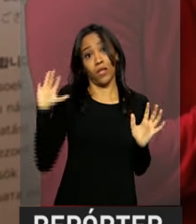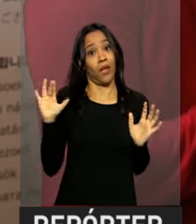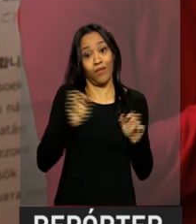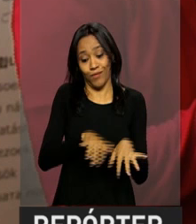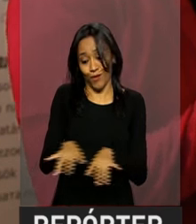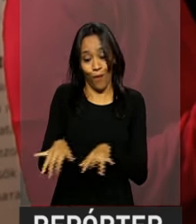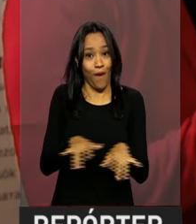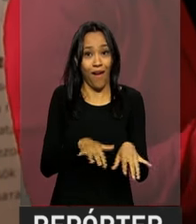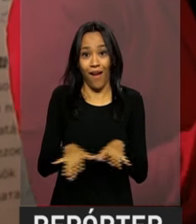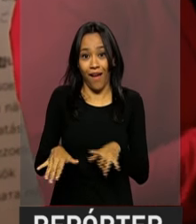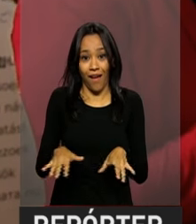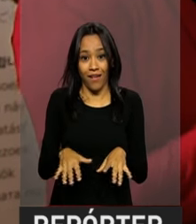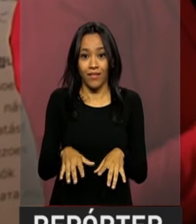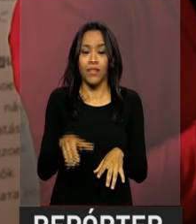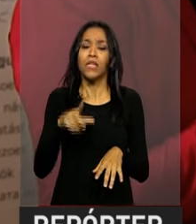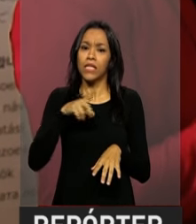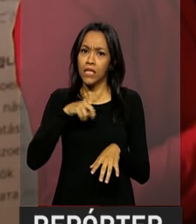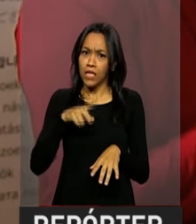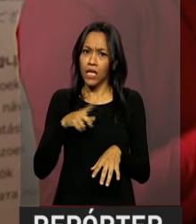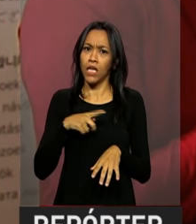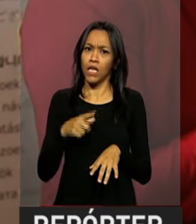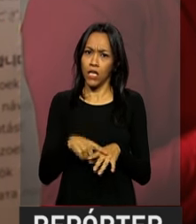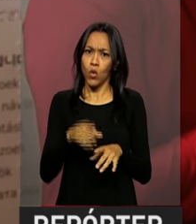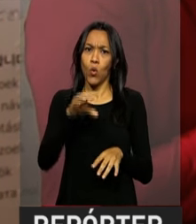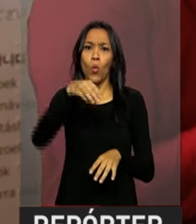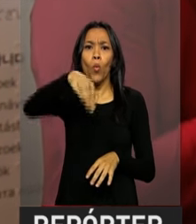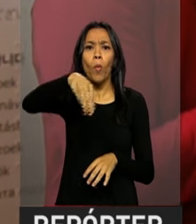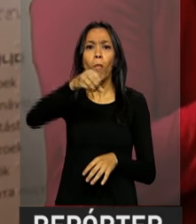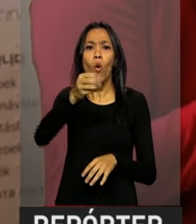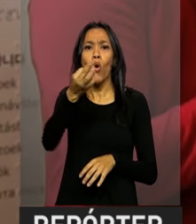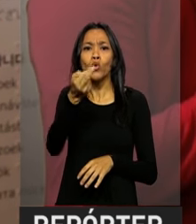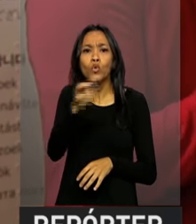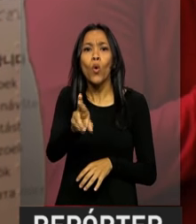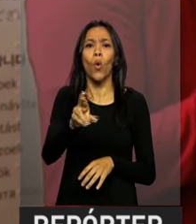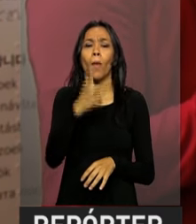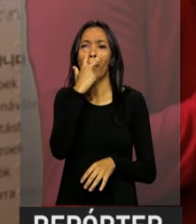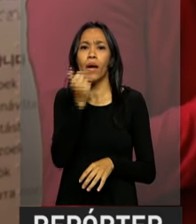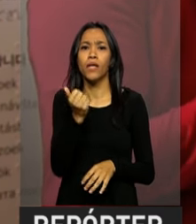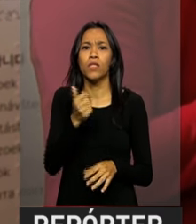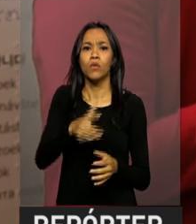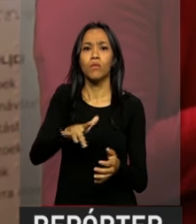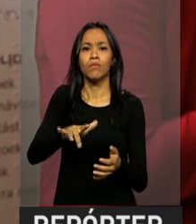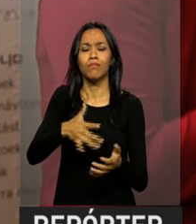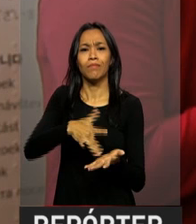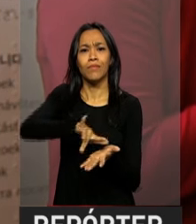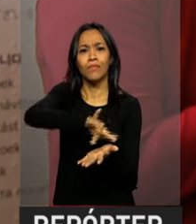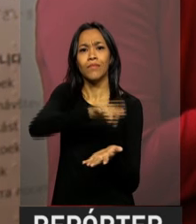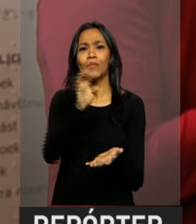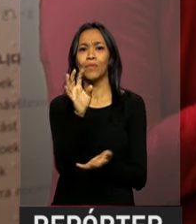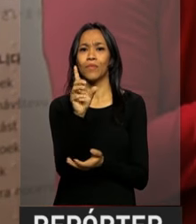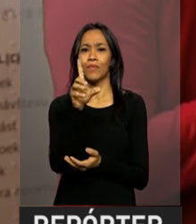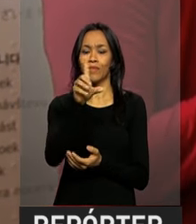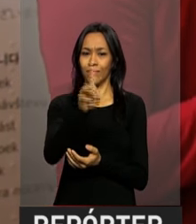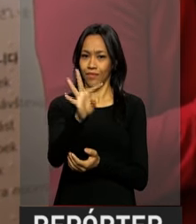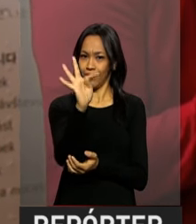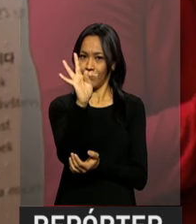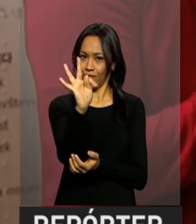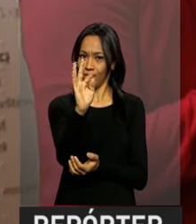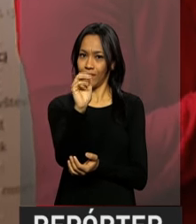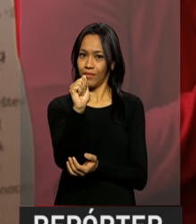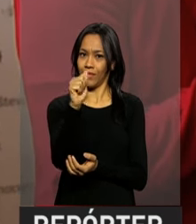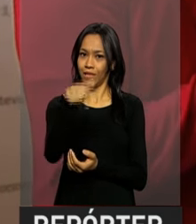instrumento um motor reproduz a partitura de um tango assim sem tocar os dedos em um